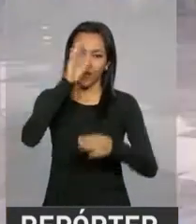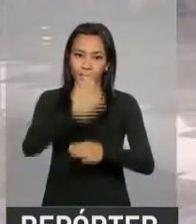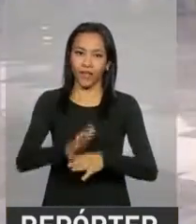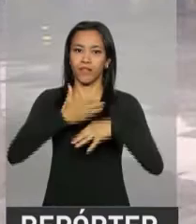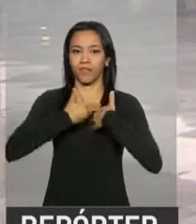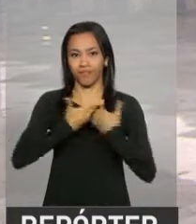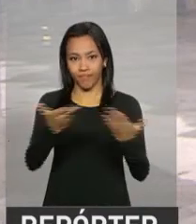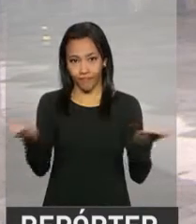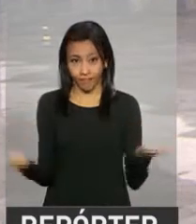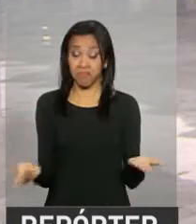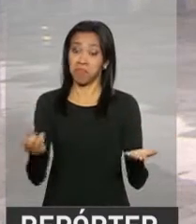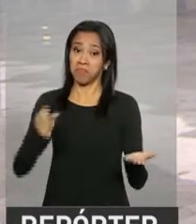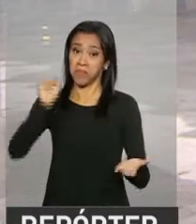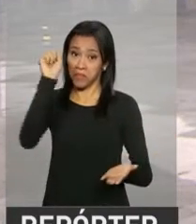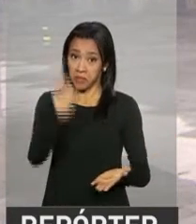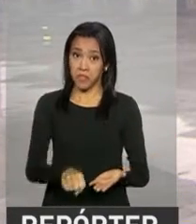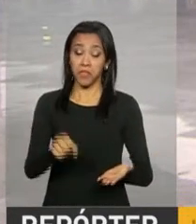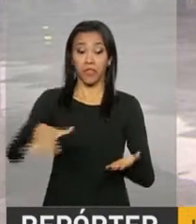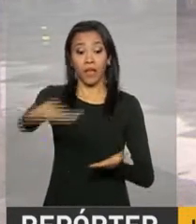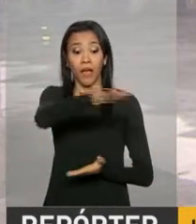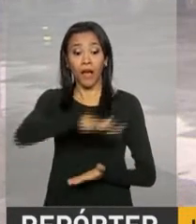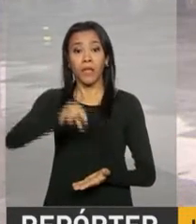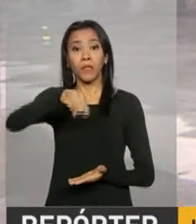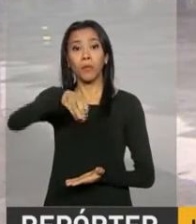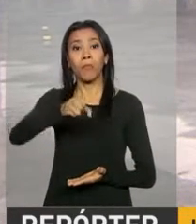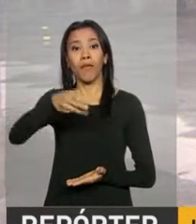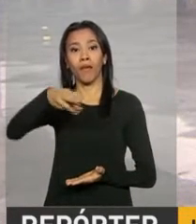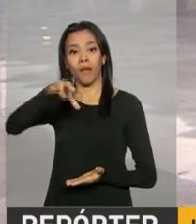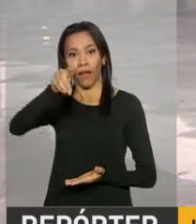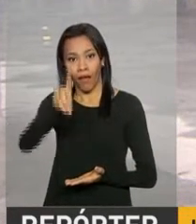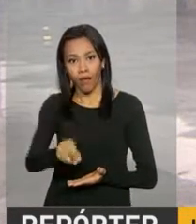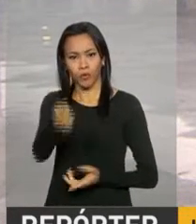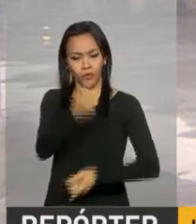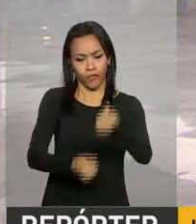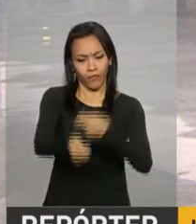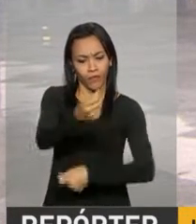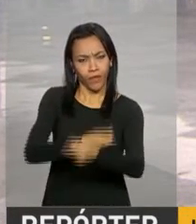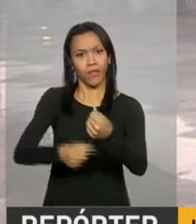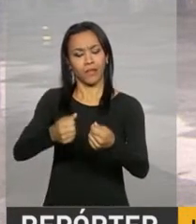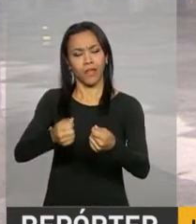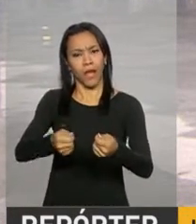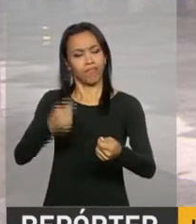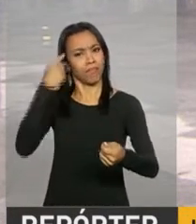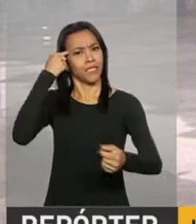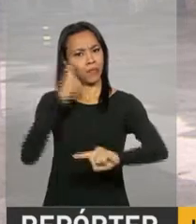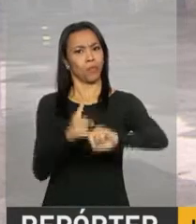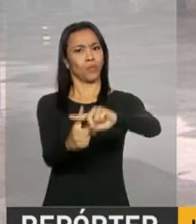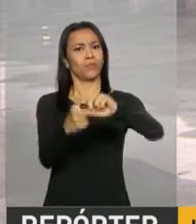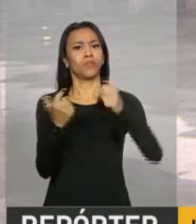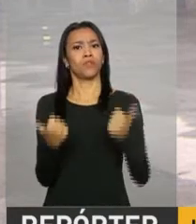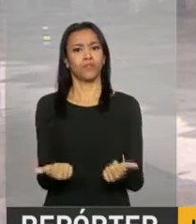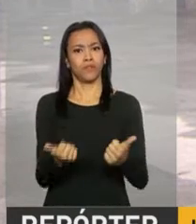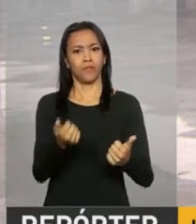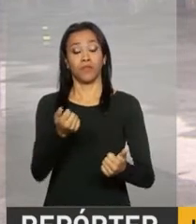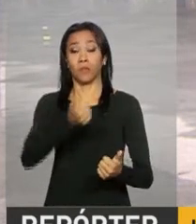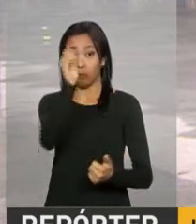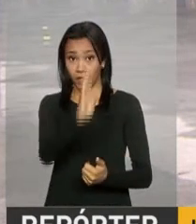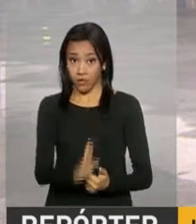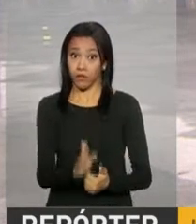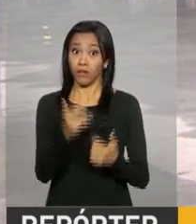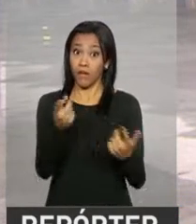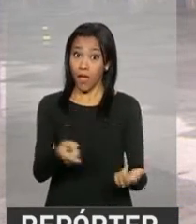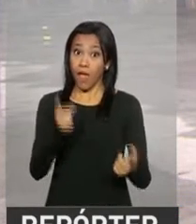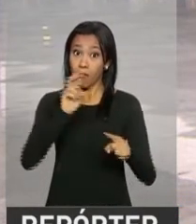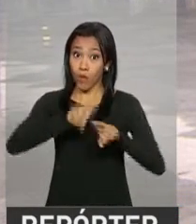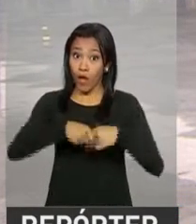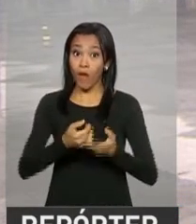tarde a todos. Exatamente, o mercado financeiro está mais otimista com a recuperação da economia do país, isso segundo o boletim